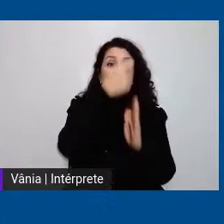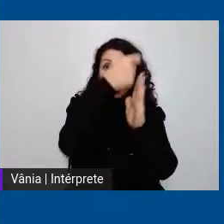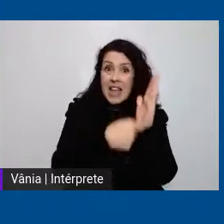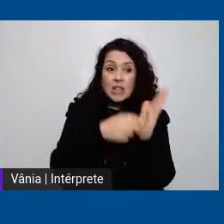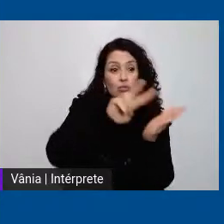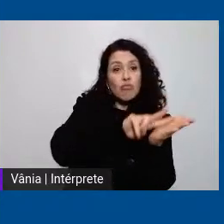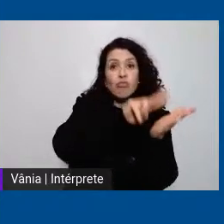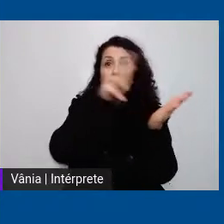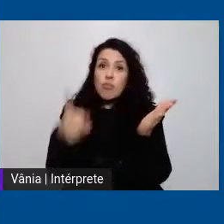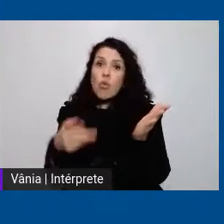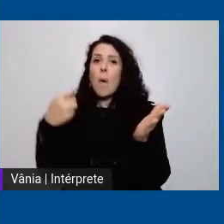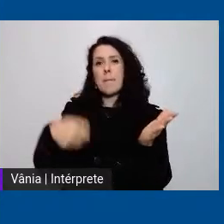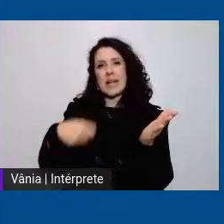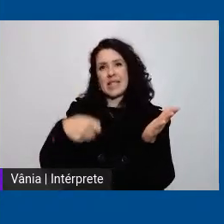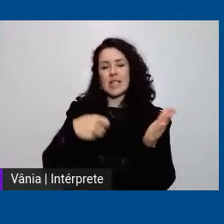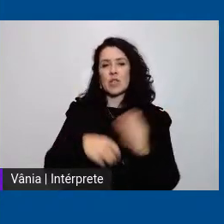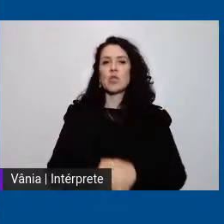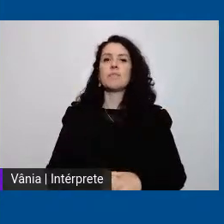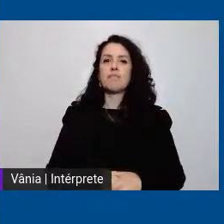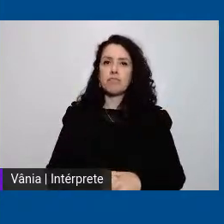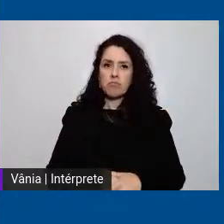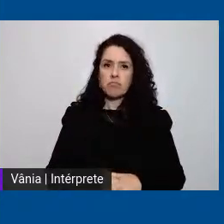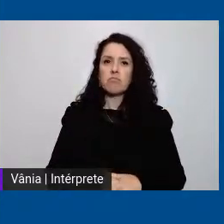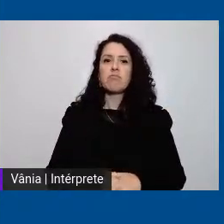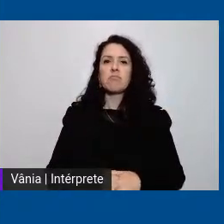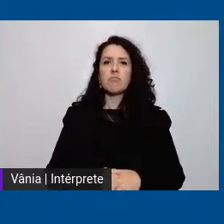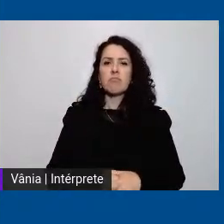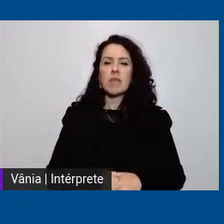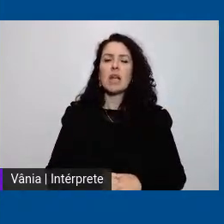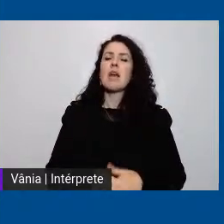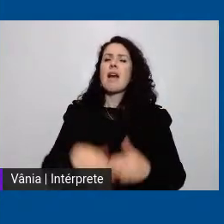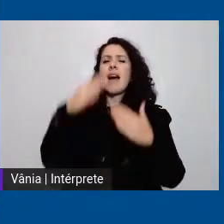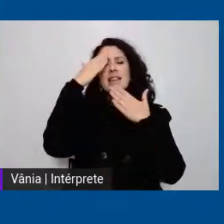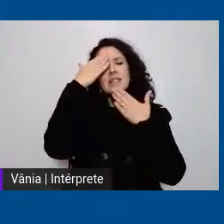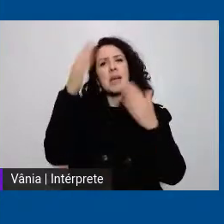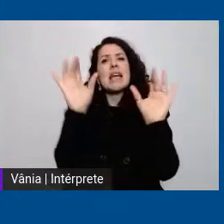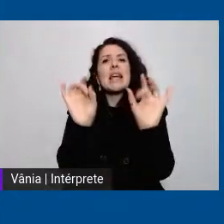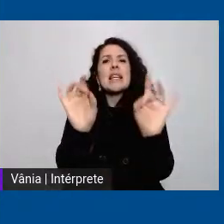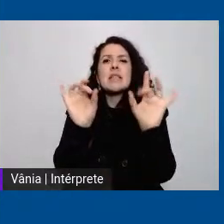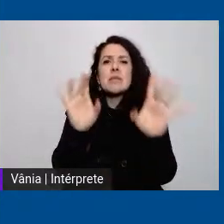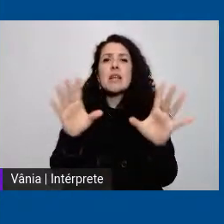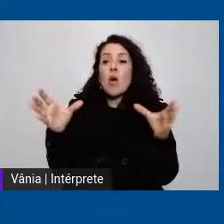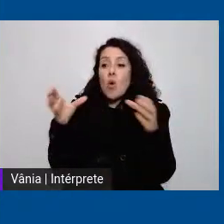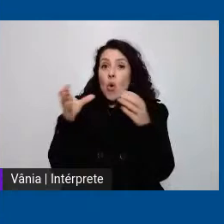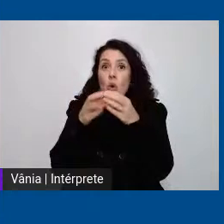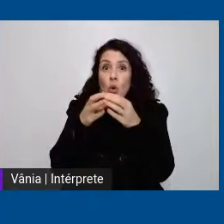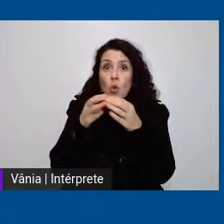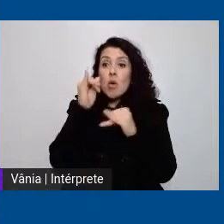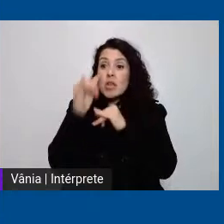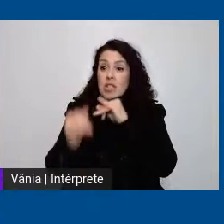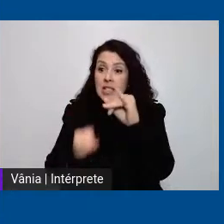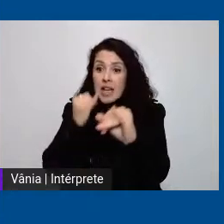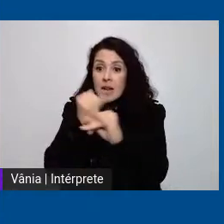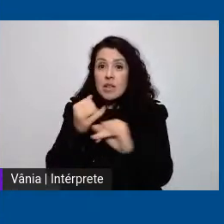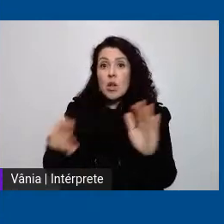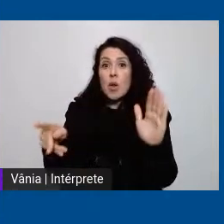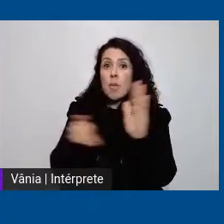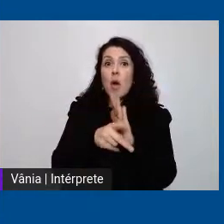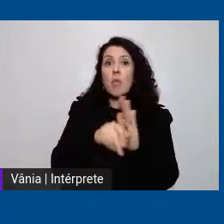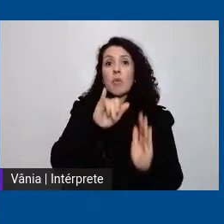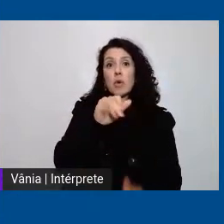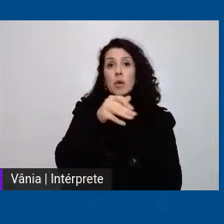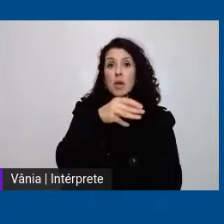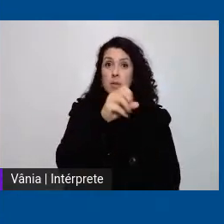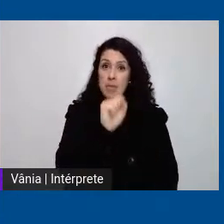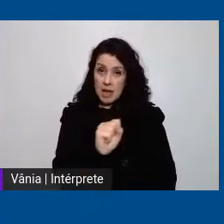cadernos. Um agradecimento super especial à equipe de internet do Instituto Moreira Salles, coordenada por Alfredo